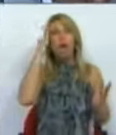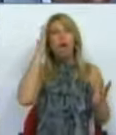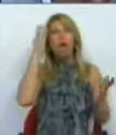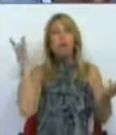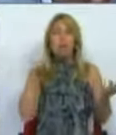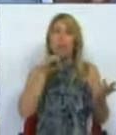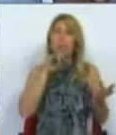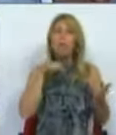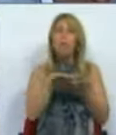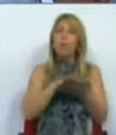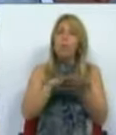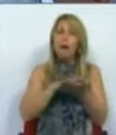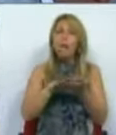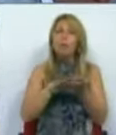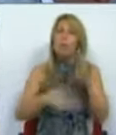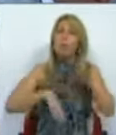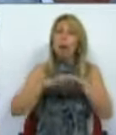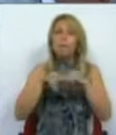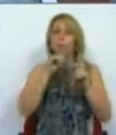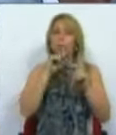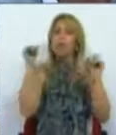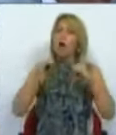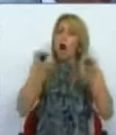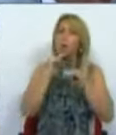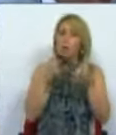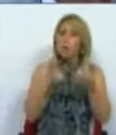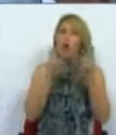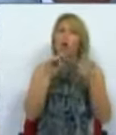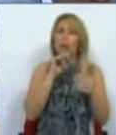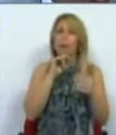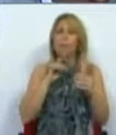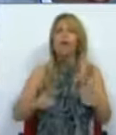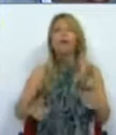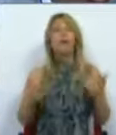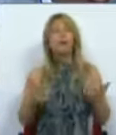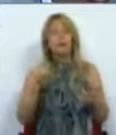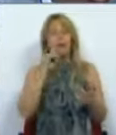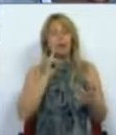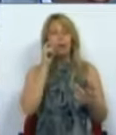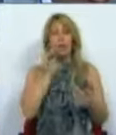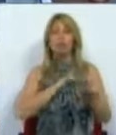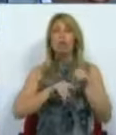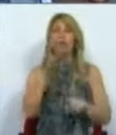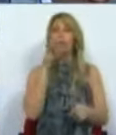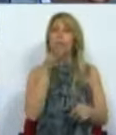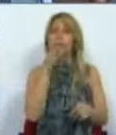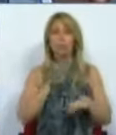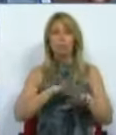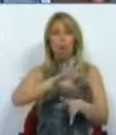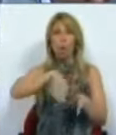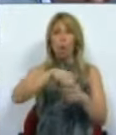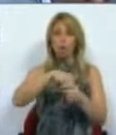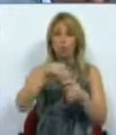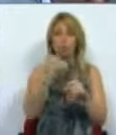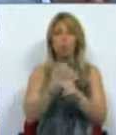consensual quanto possível. Senhora Presidente, Senhoras e Senhores Deputados, a reflexão sobre aquilo que deve ser, maiormente ao nível dos conteúdos,